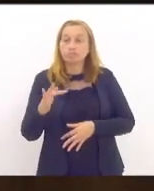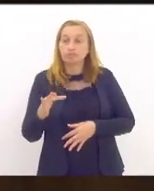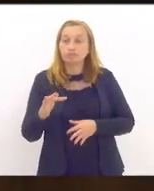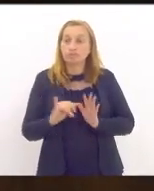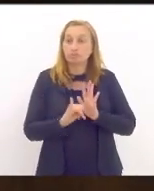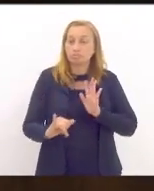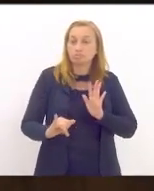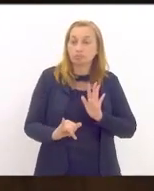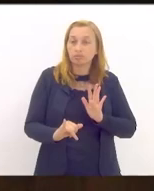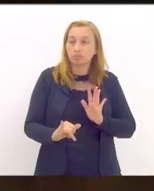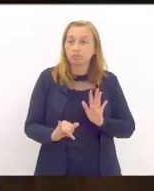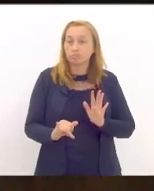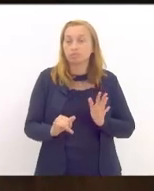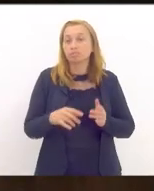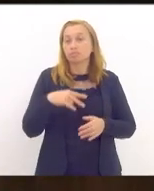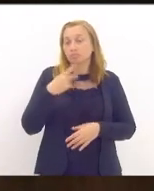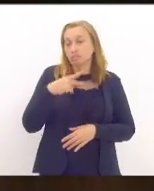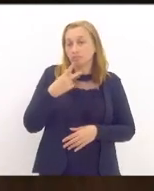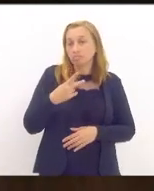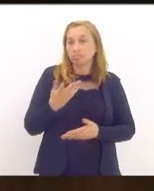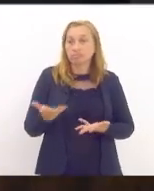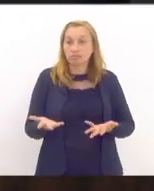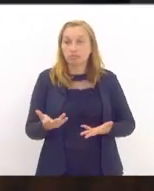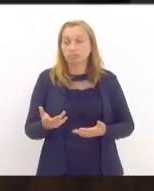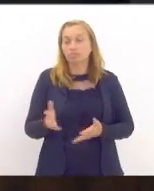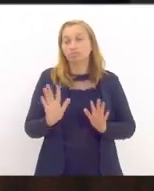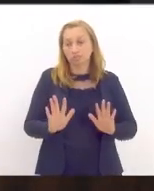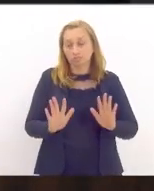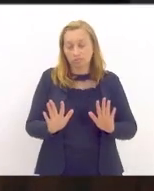de parecer quando parecer verbal Presidente